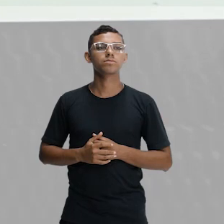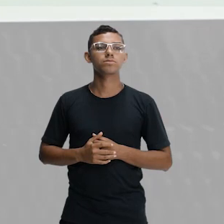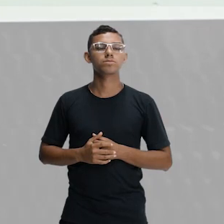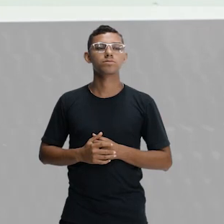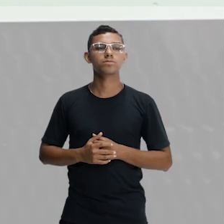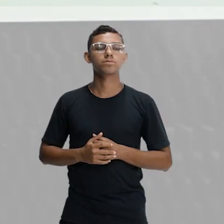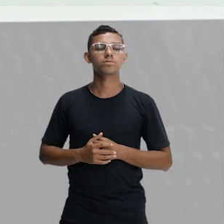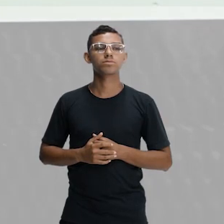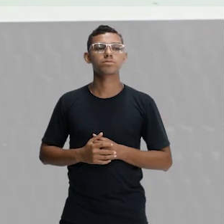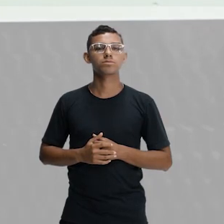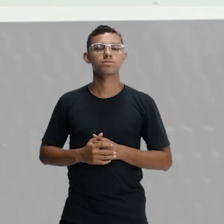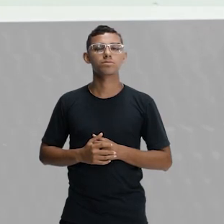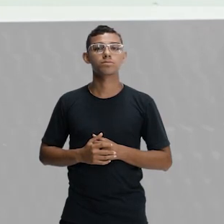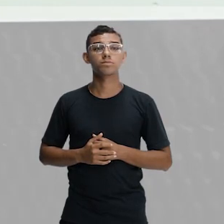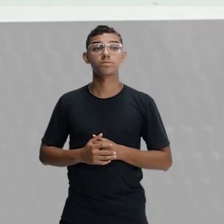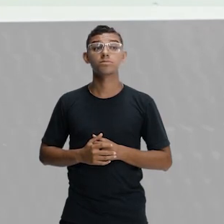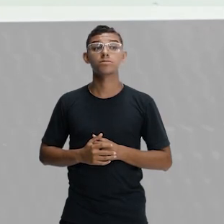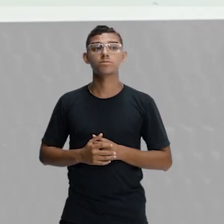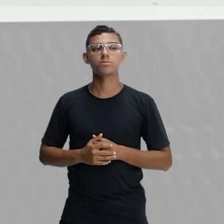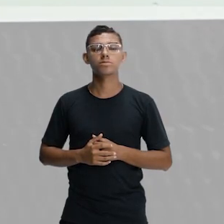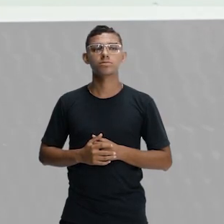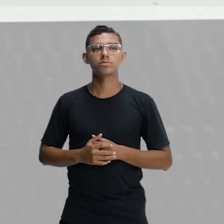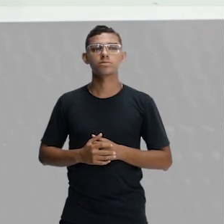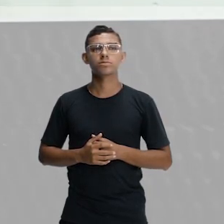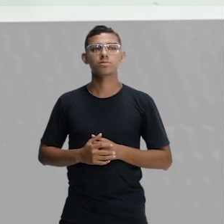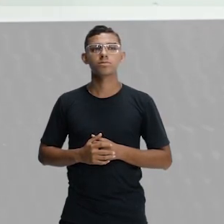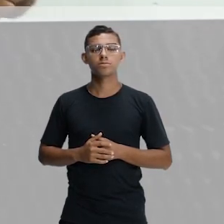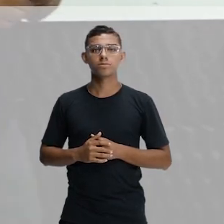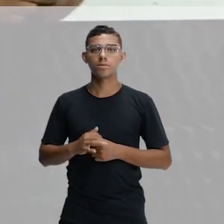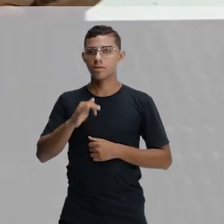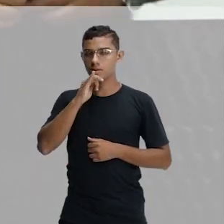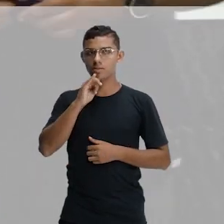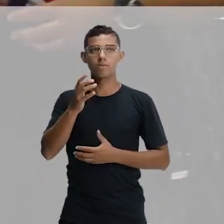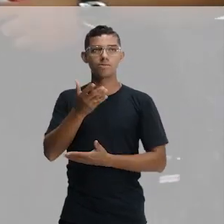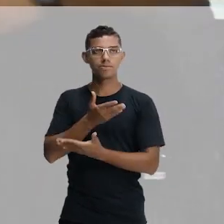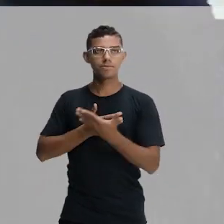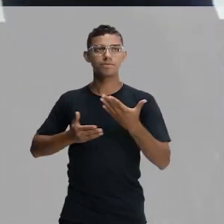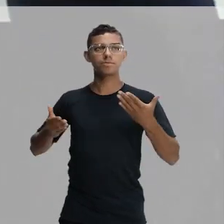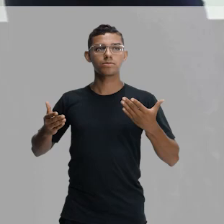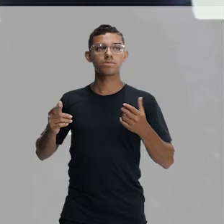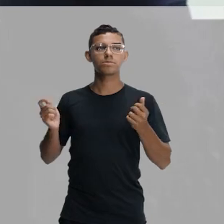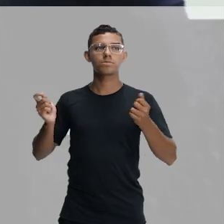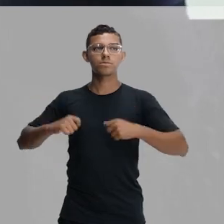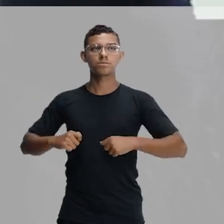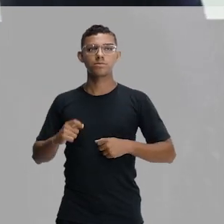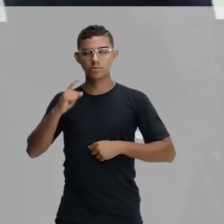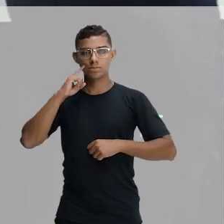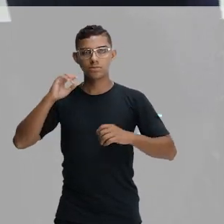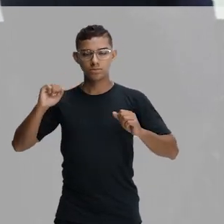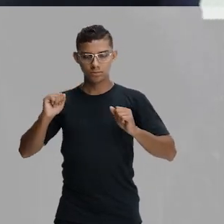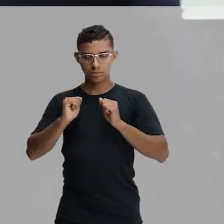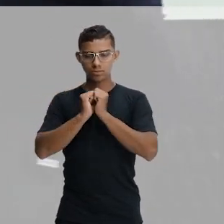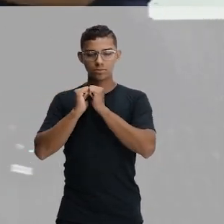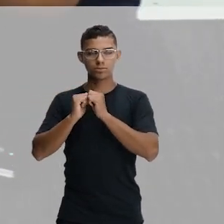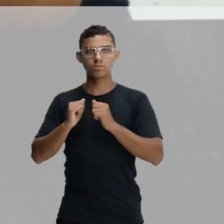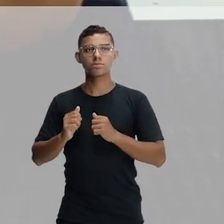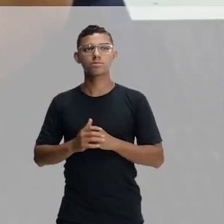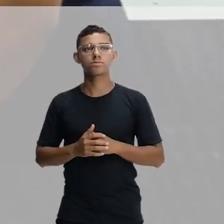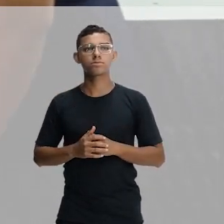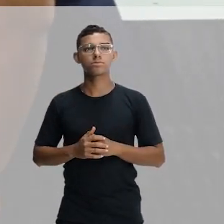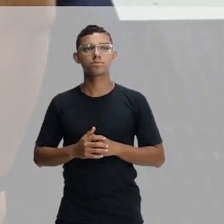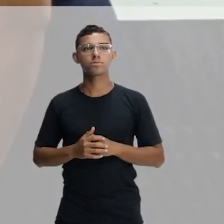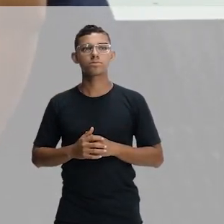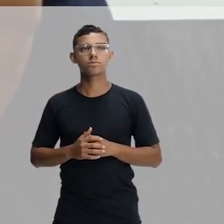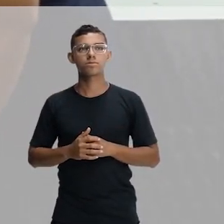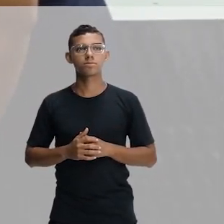Menos 4 coulombs. Certinho? Quando nós fizermos aqui, ó, a junção deles, o